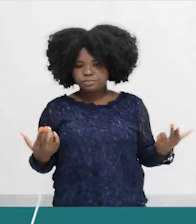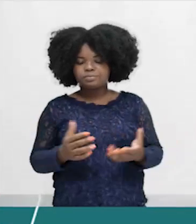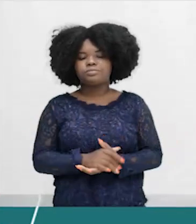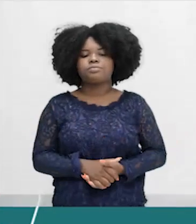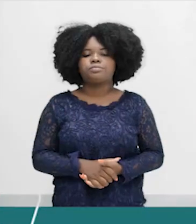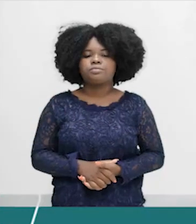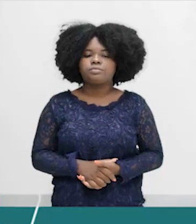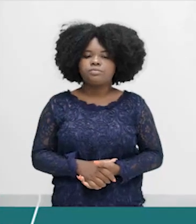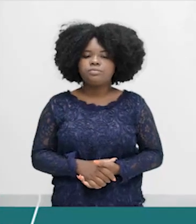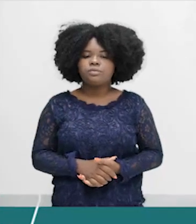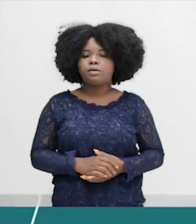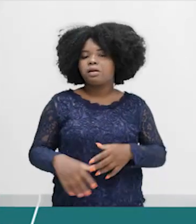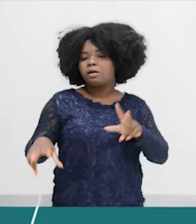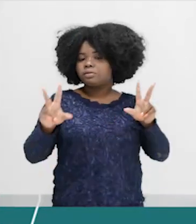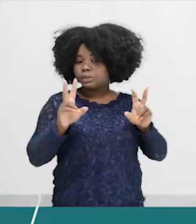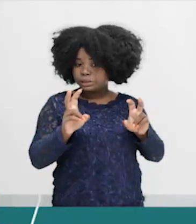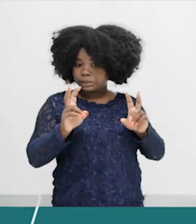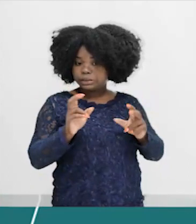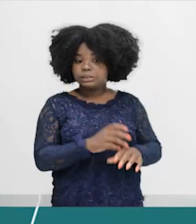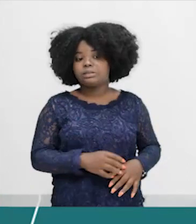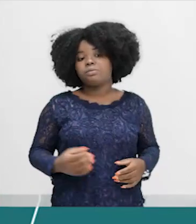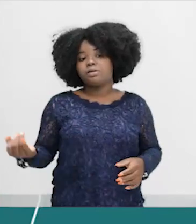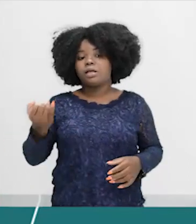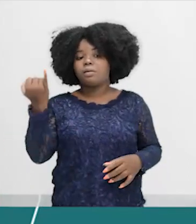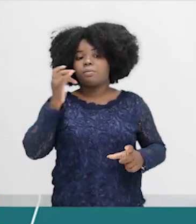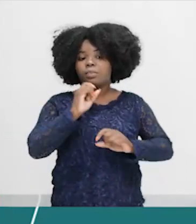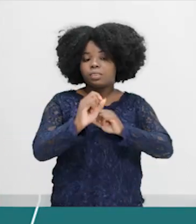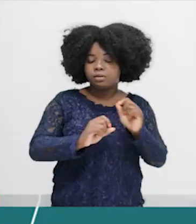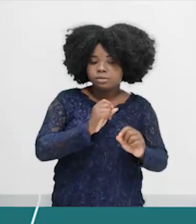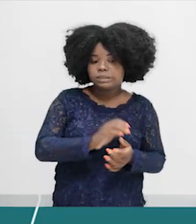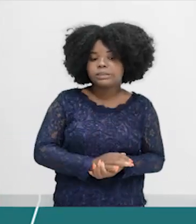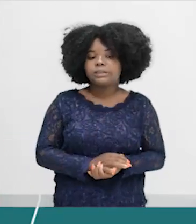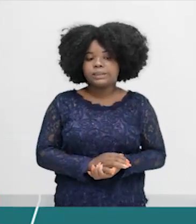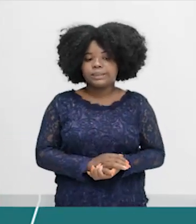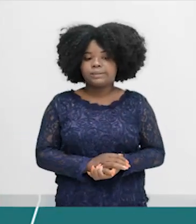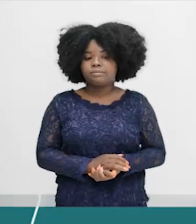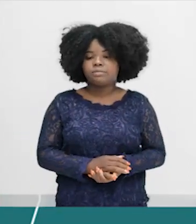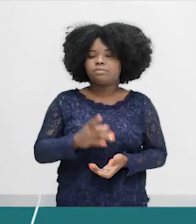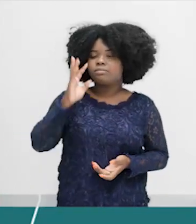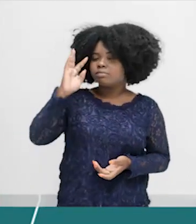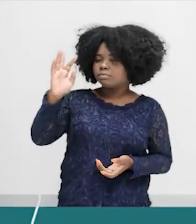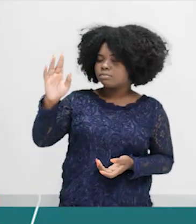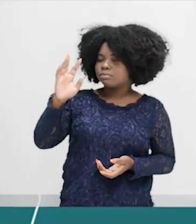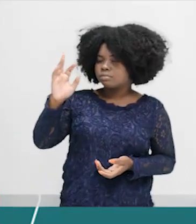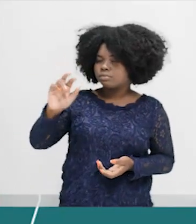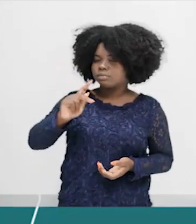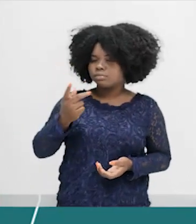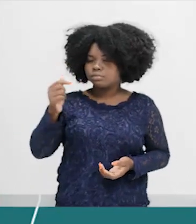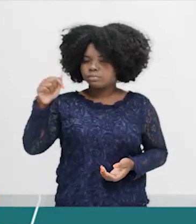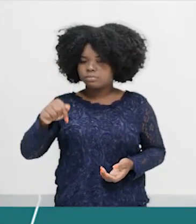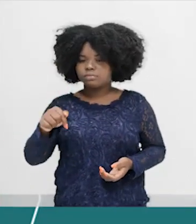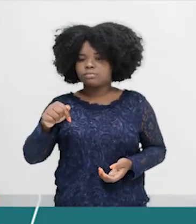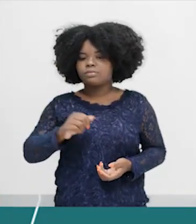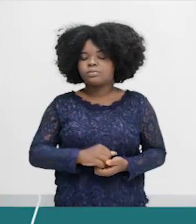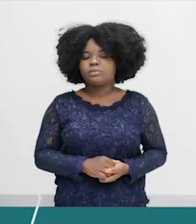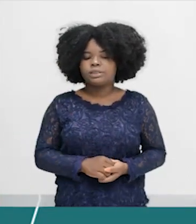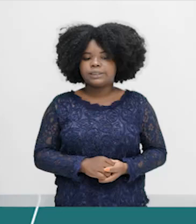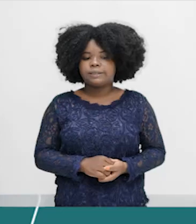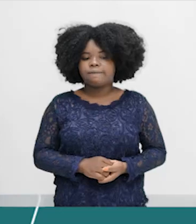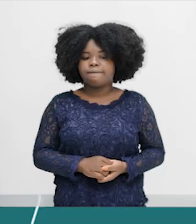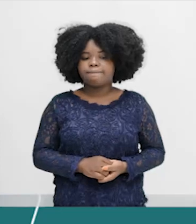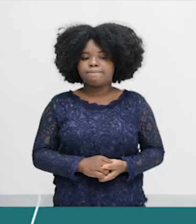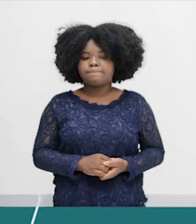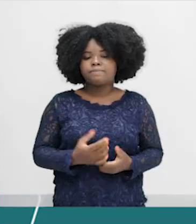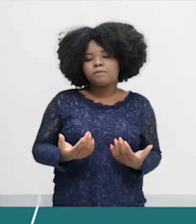estéticas e temáticas, elas são extremamente interessantes quando você começa a imaginar que esse quadrinhos, ou essa HQ, História em Quadrinhos, ela não é